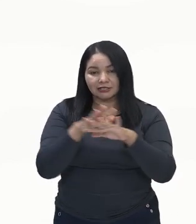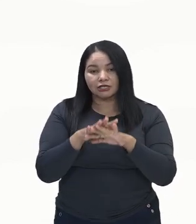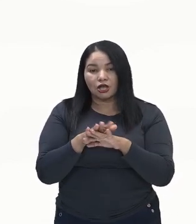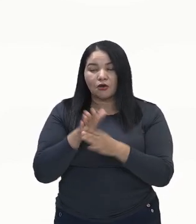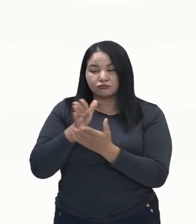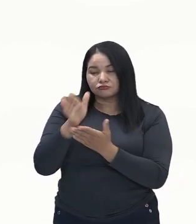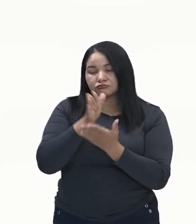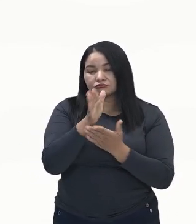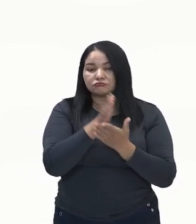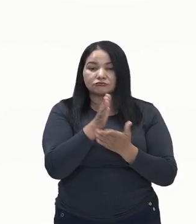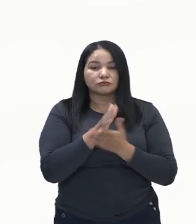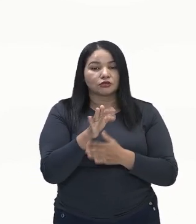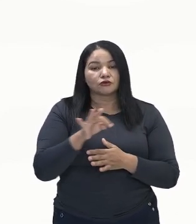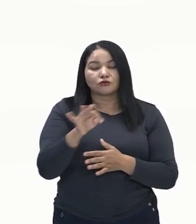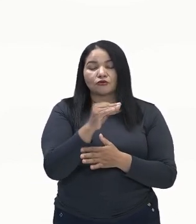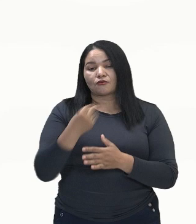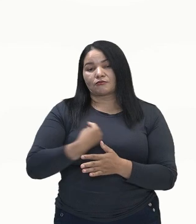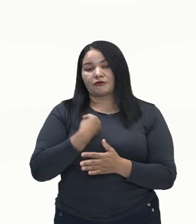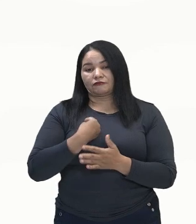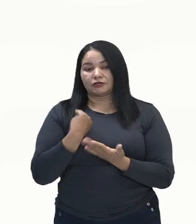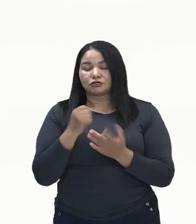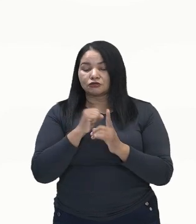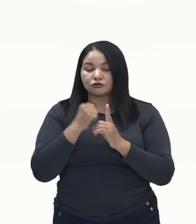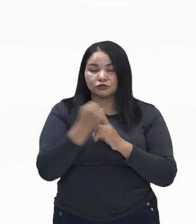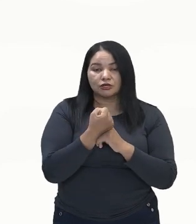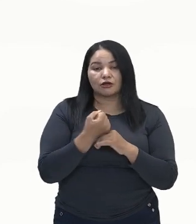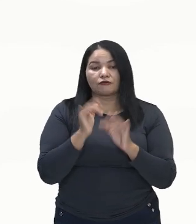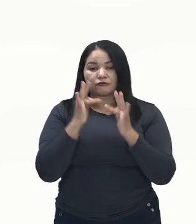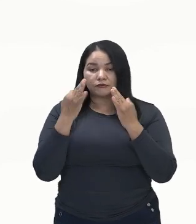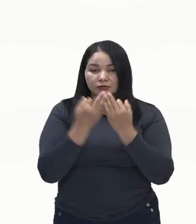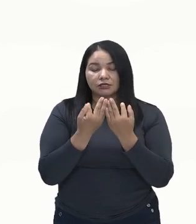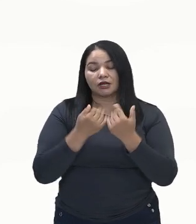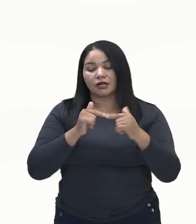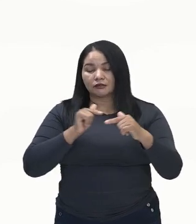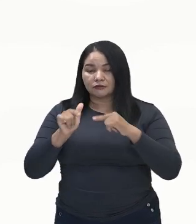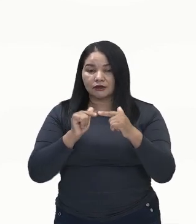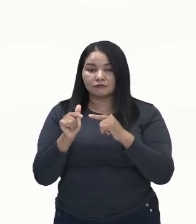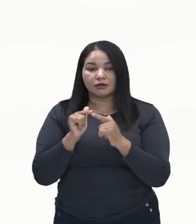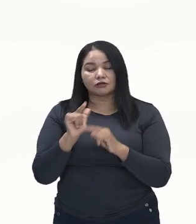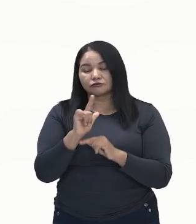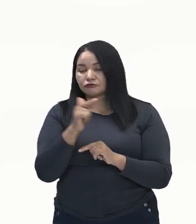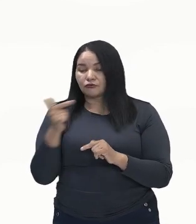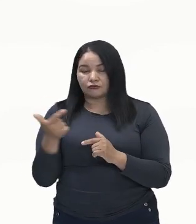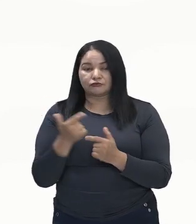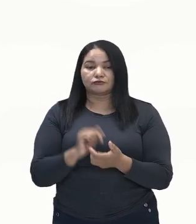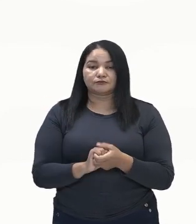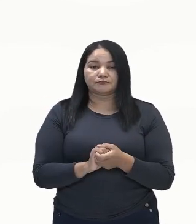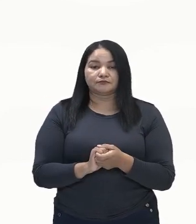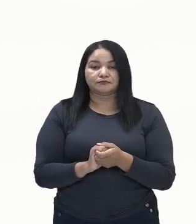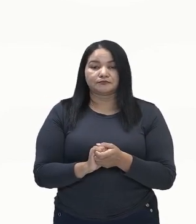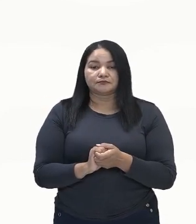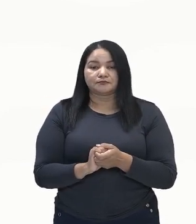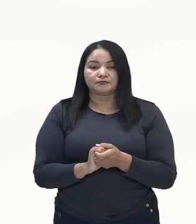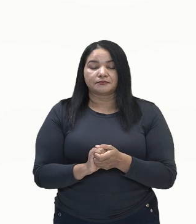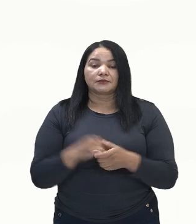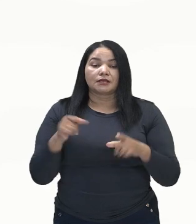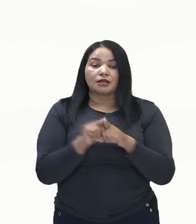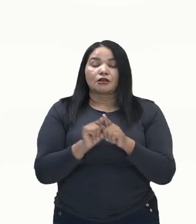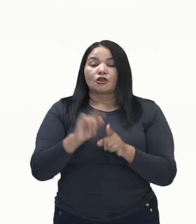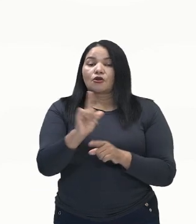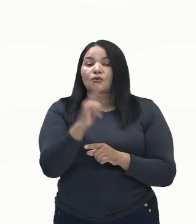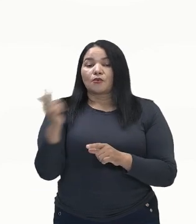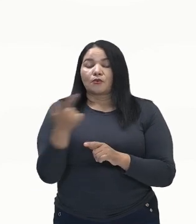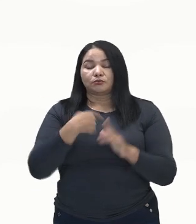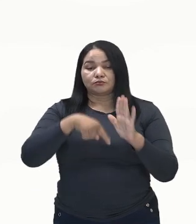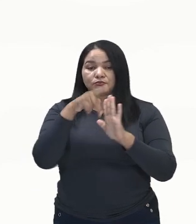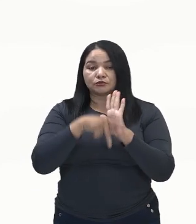dimensões da vida de vocês. Social, vida familiar, no trabalho, entre outros, certo? Tenho outro programa para